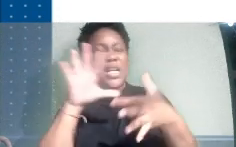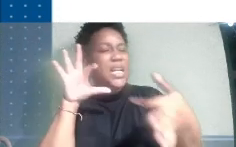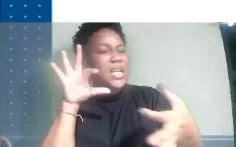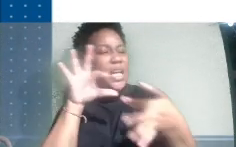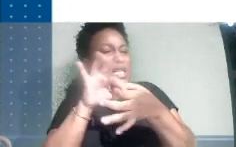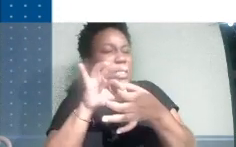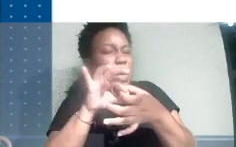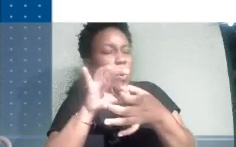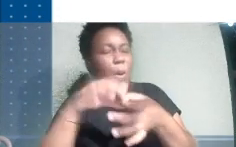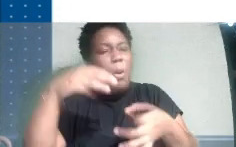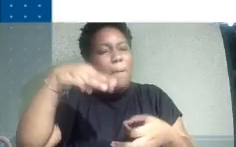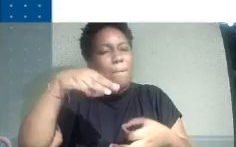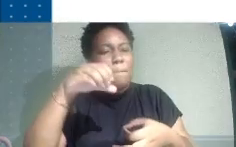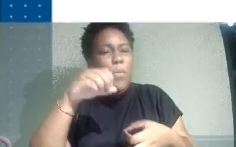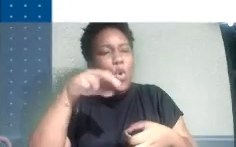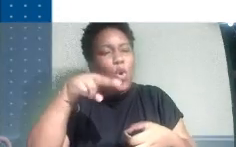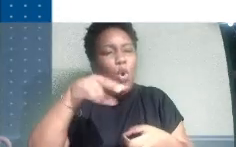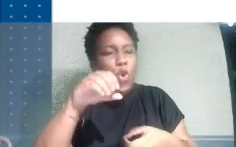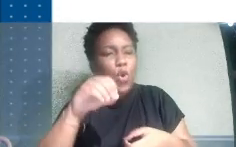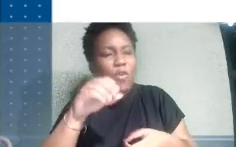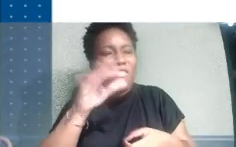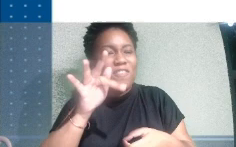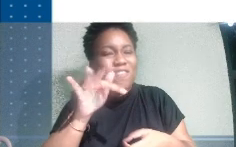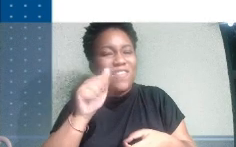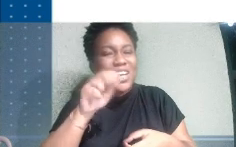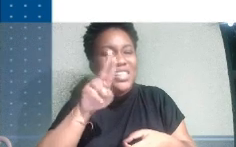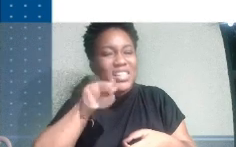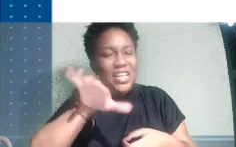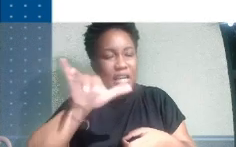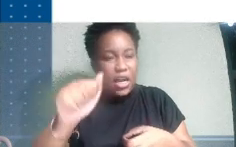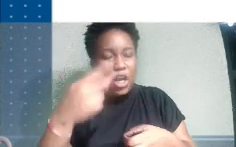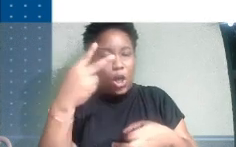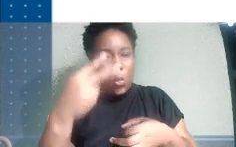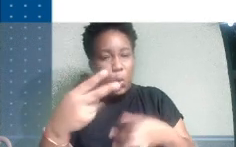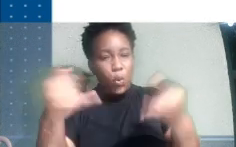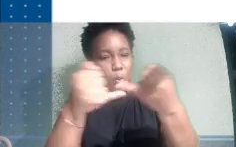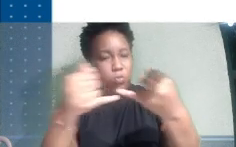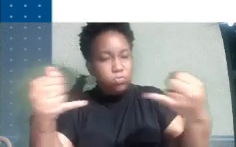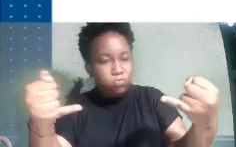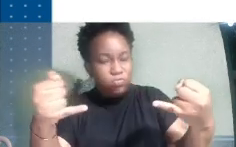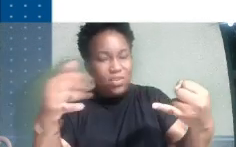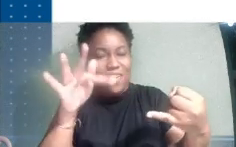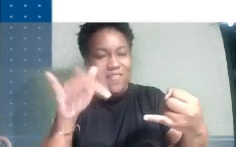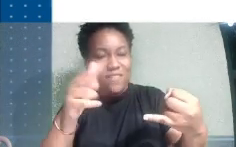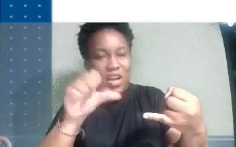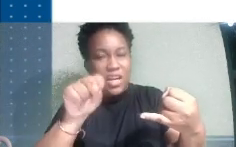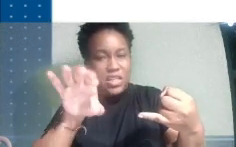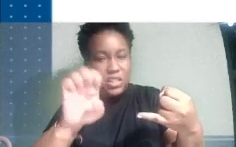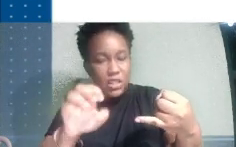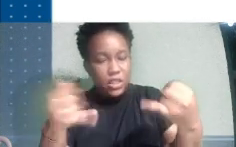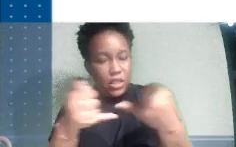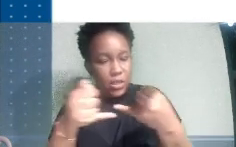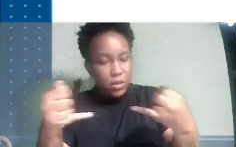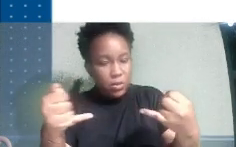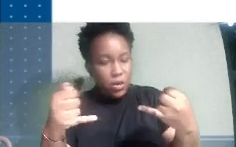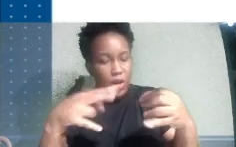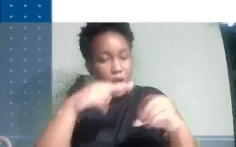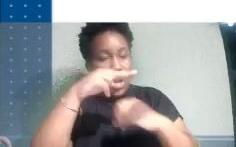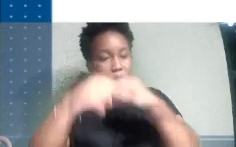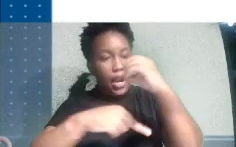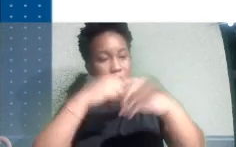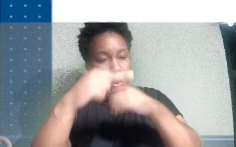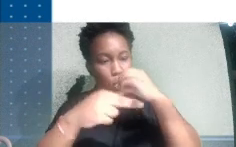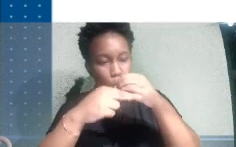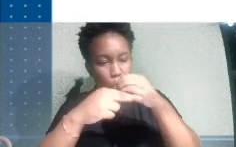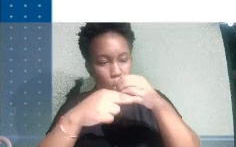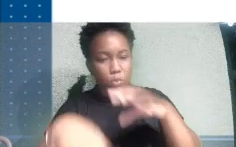saber? Ela vai ser feita em 2 fios. Então nós teremos um fio fase, uma fase e um neutro. Se a